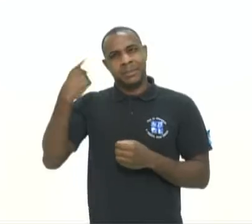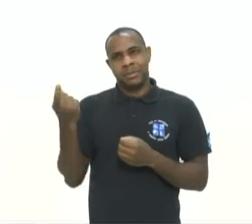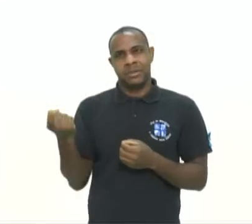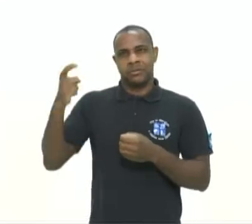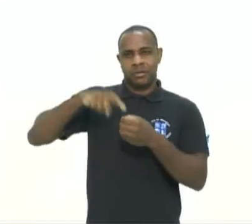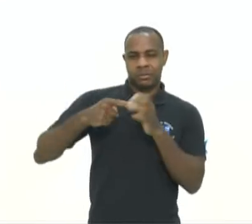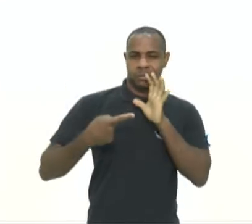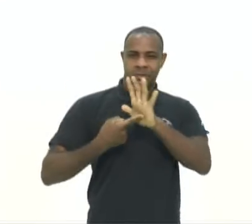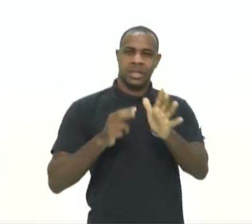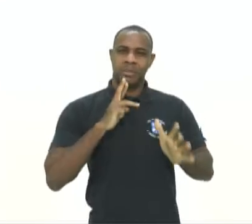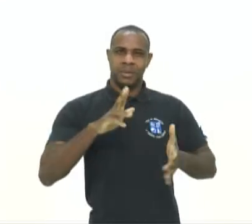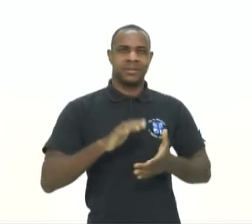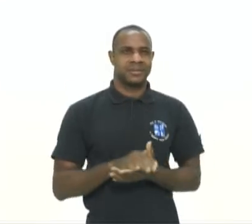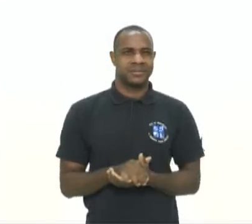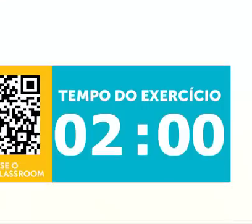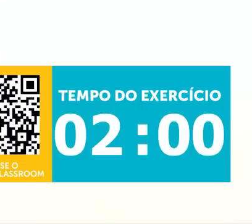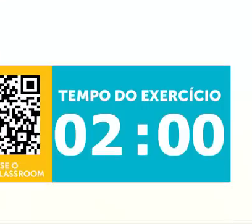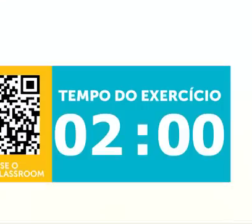Lá.